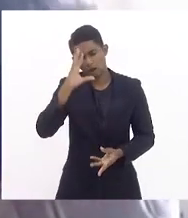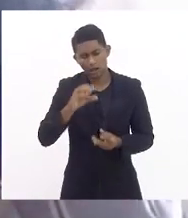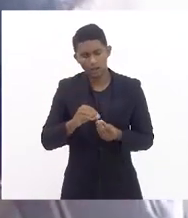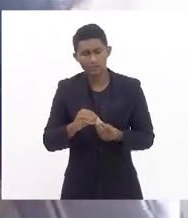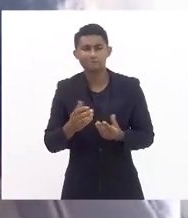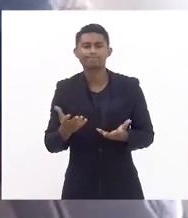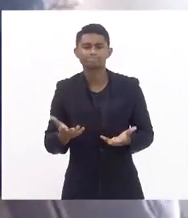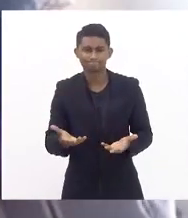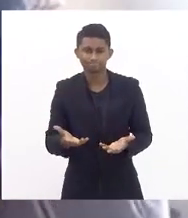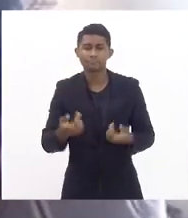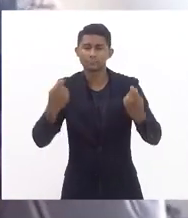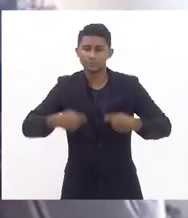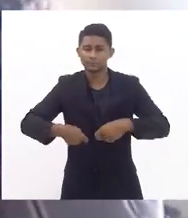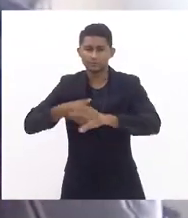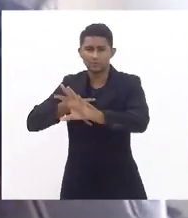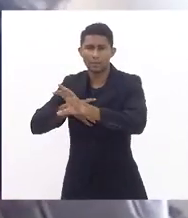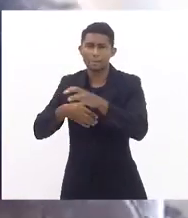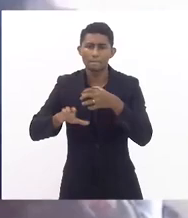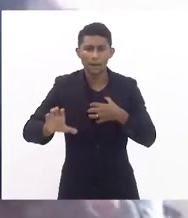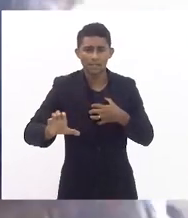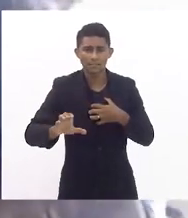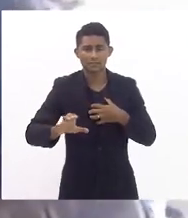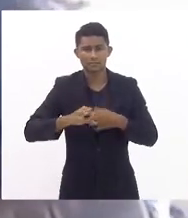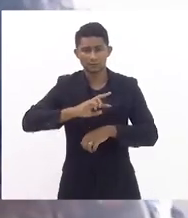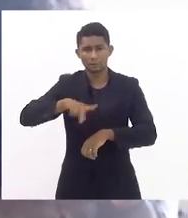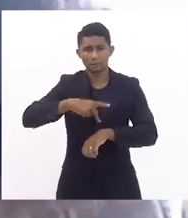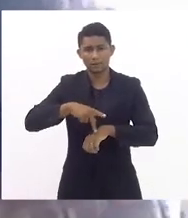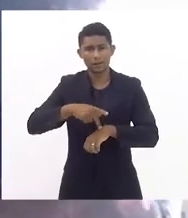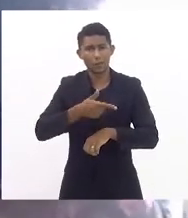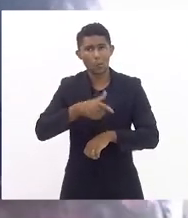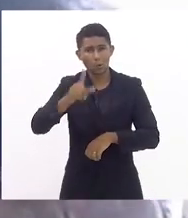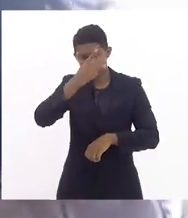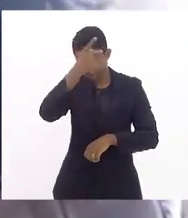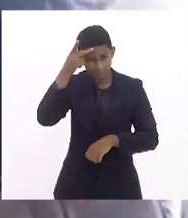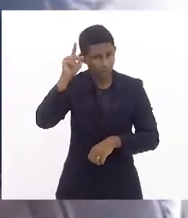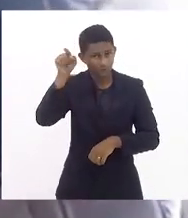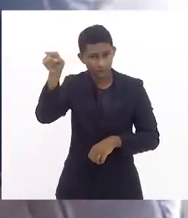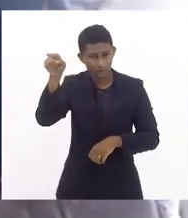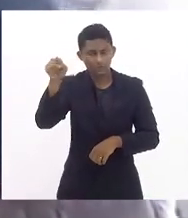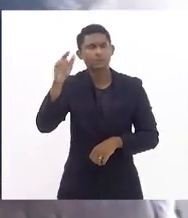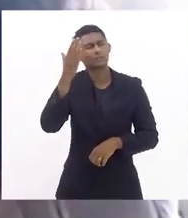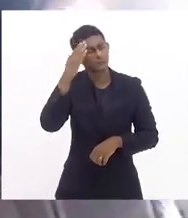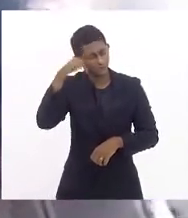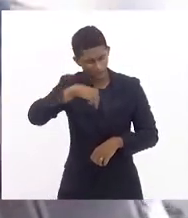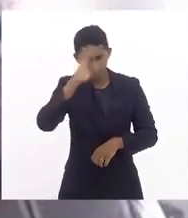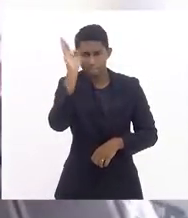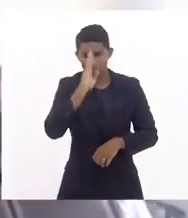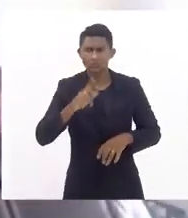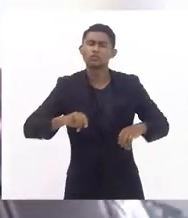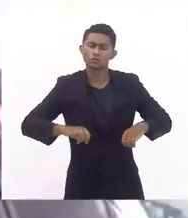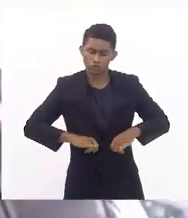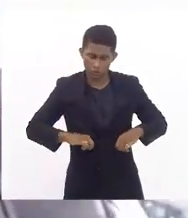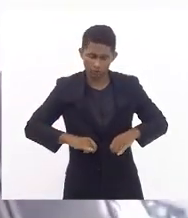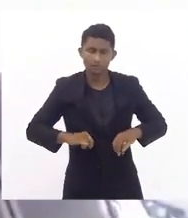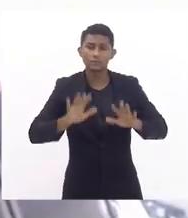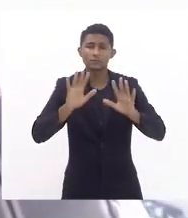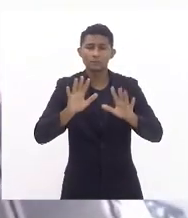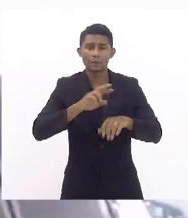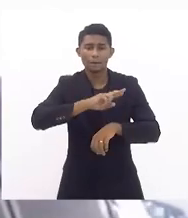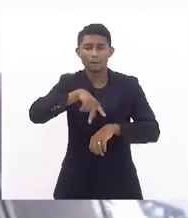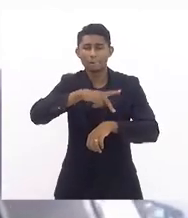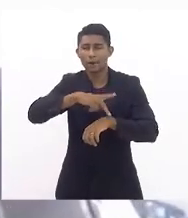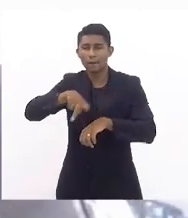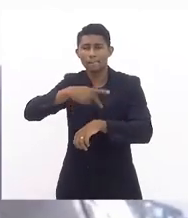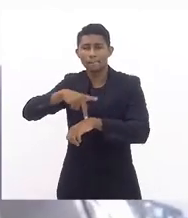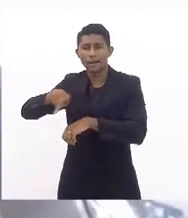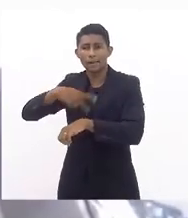ter empatia internacional, né, entender o quanto que o nosso país sofre, mas diversos outros países no mundo sofrem.